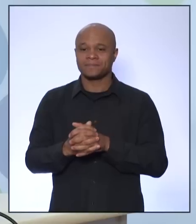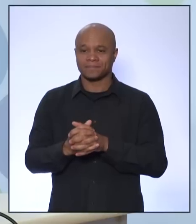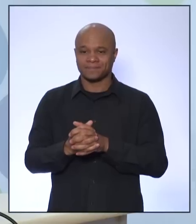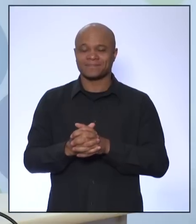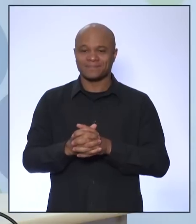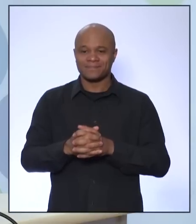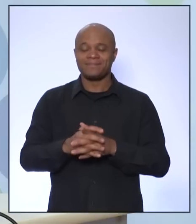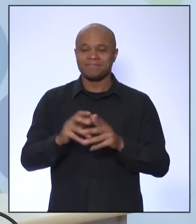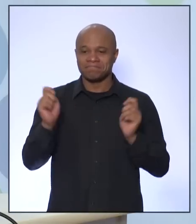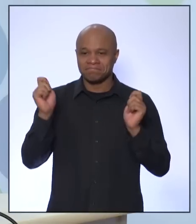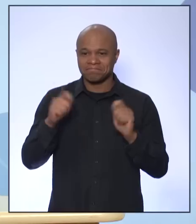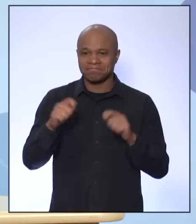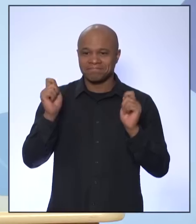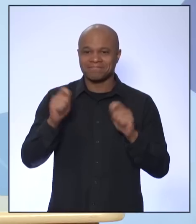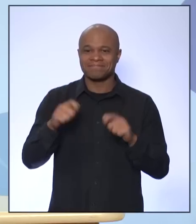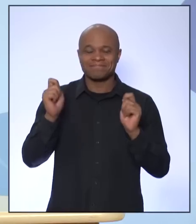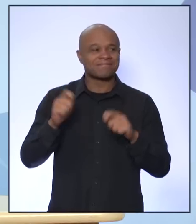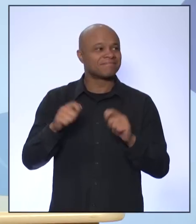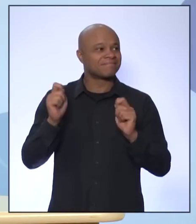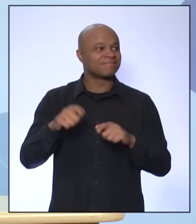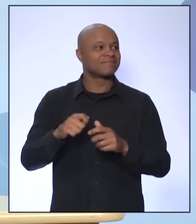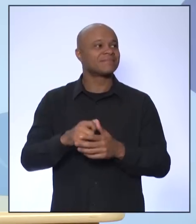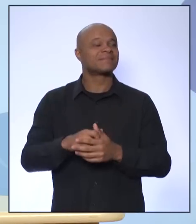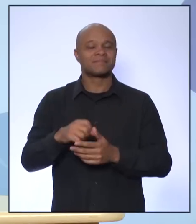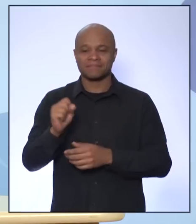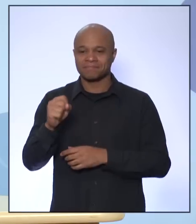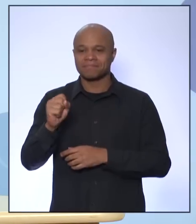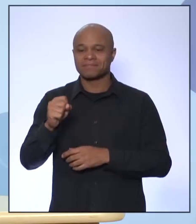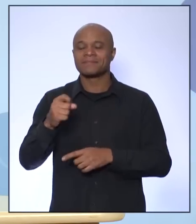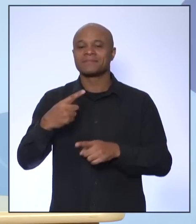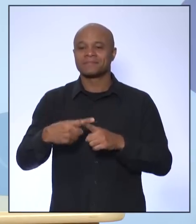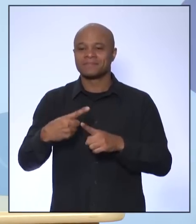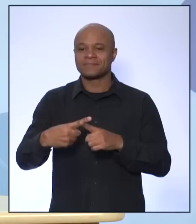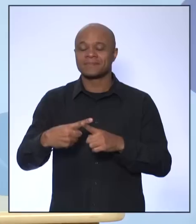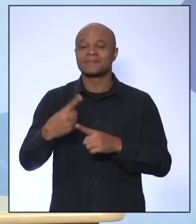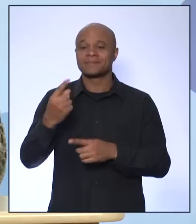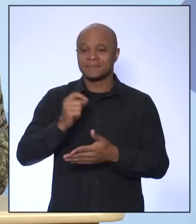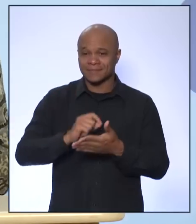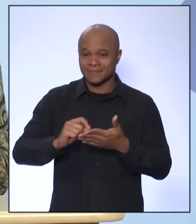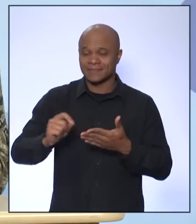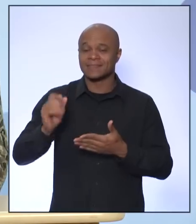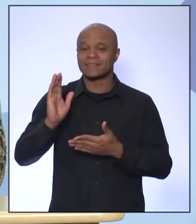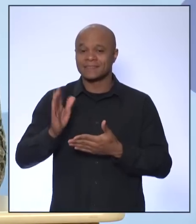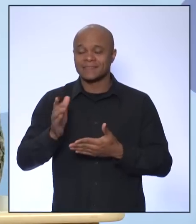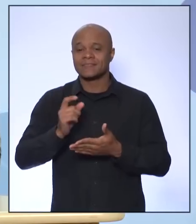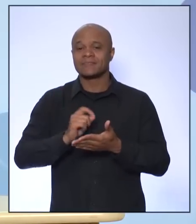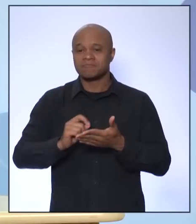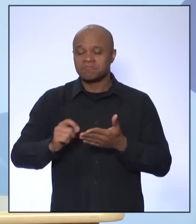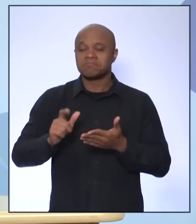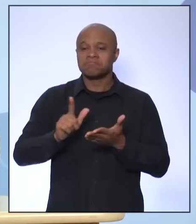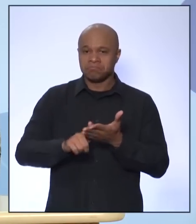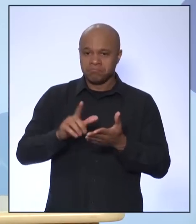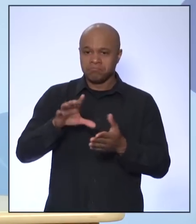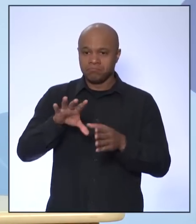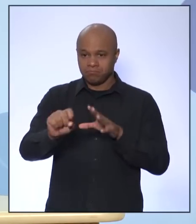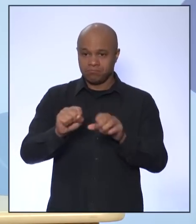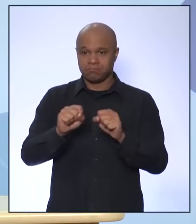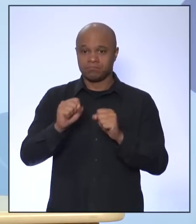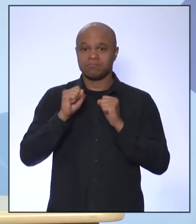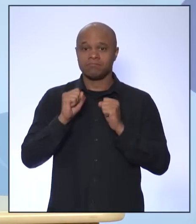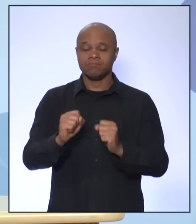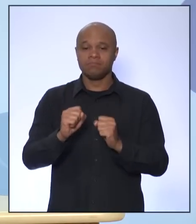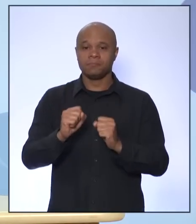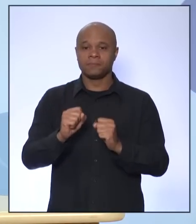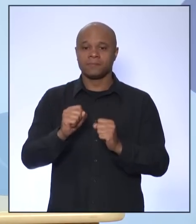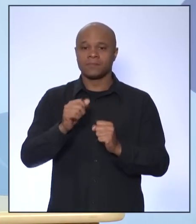foi essa Então, pergunta. as fontes materiais, sim, incluem a escrita, porque uma carta, ela é material. Então, se eu escrever uma carta, eu vou pegar um